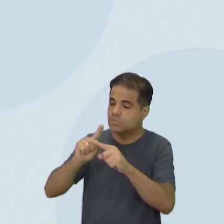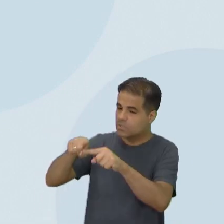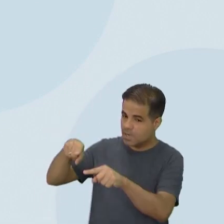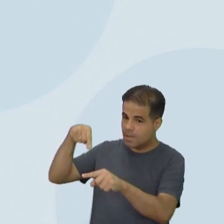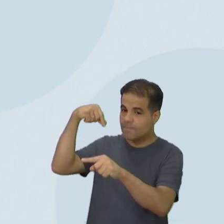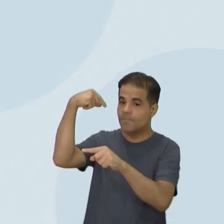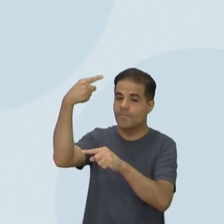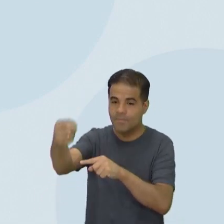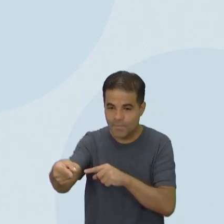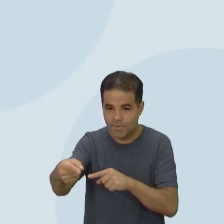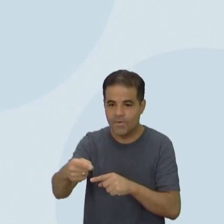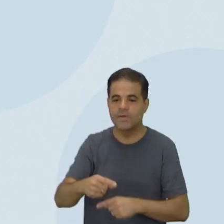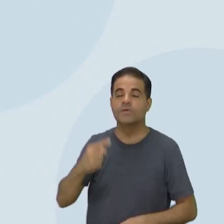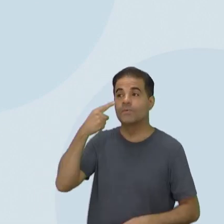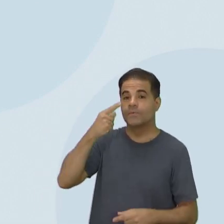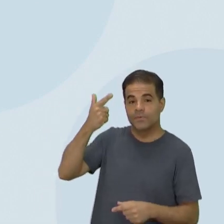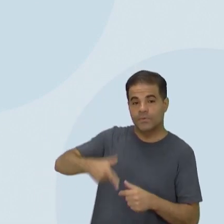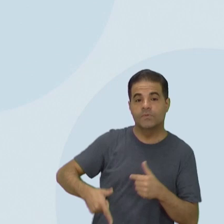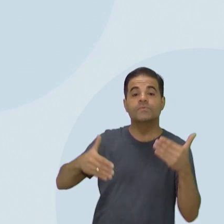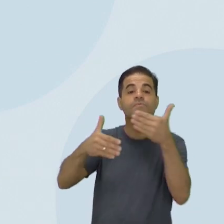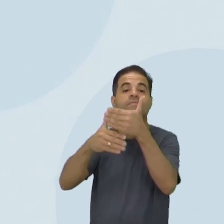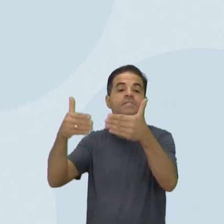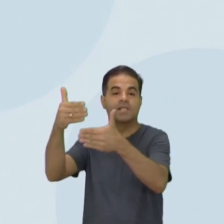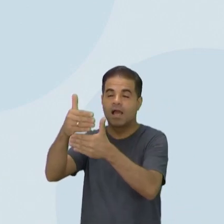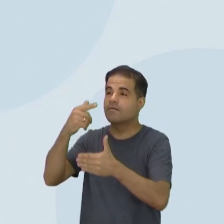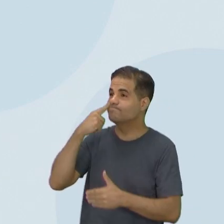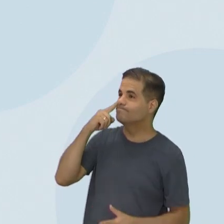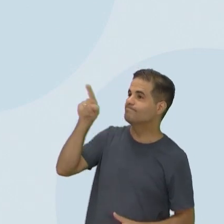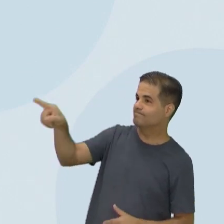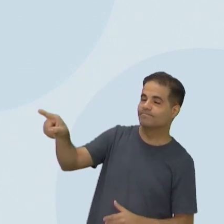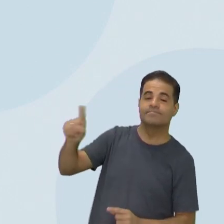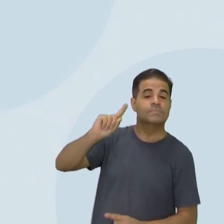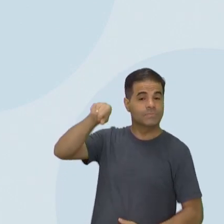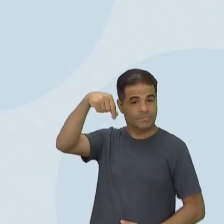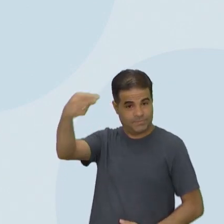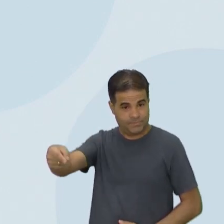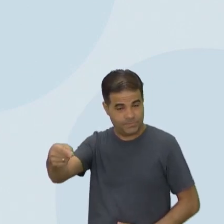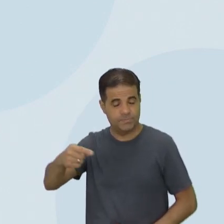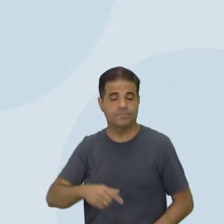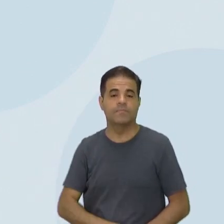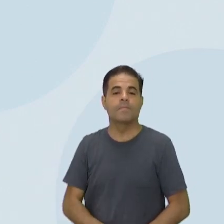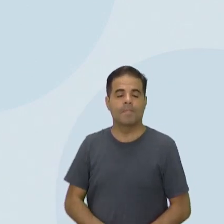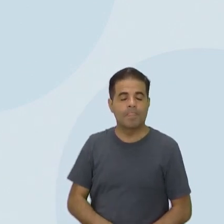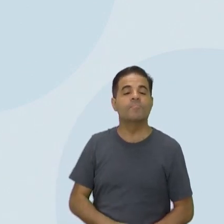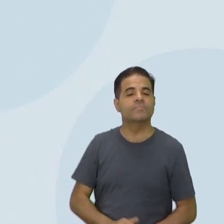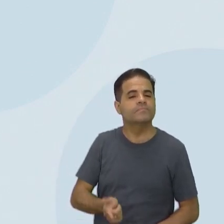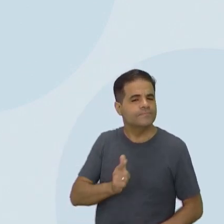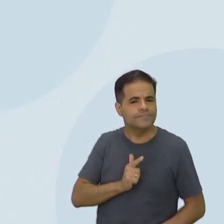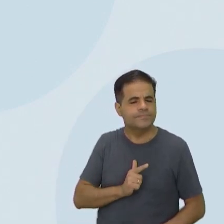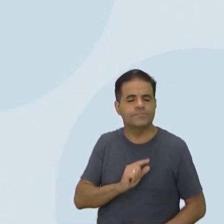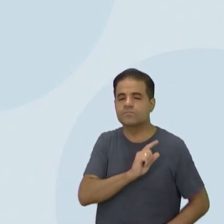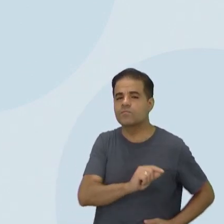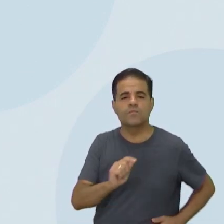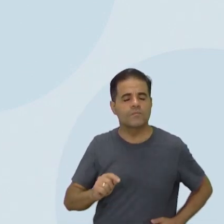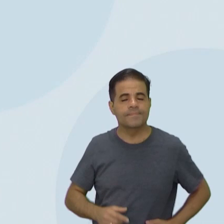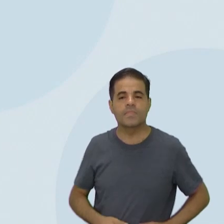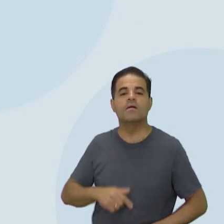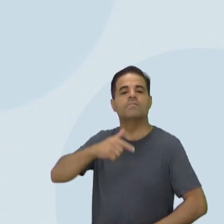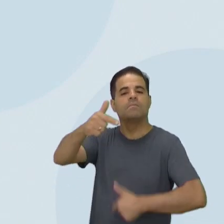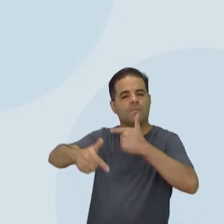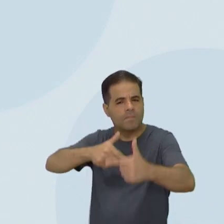após isso... No próximo slide, por favor. Tá, no próximo, isso. E após isso, eles vão